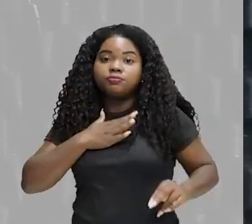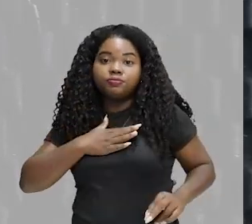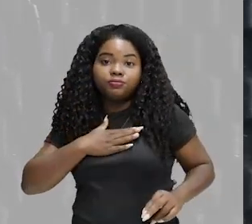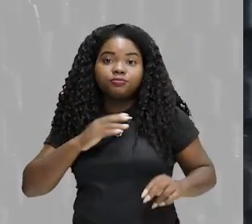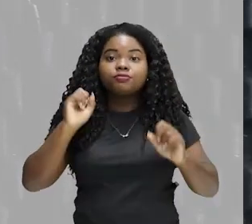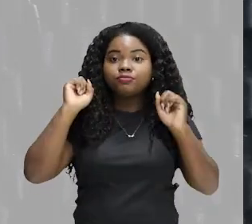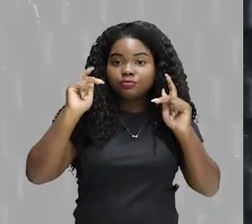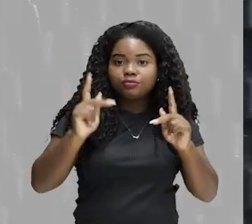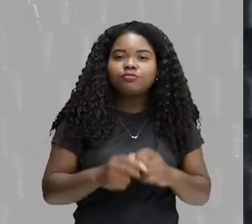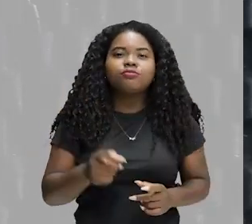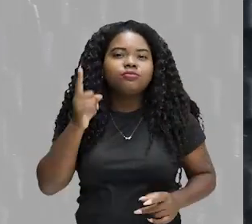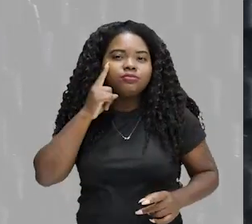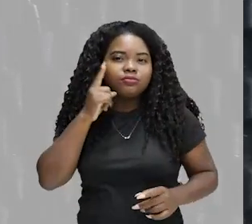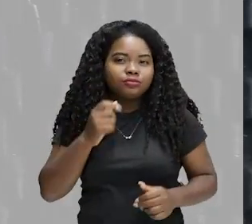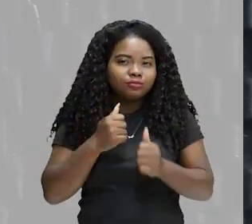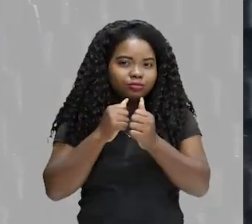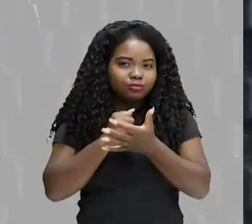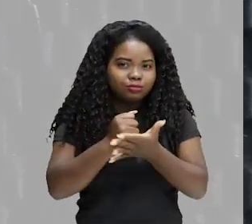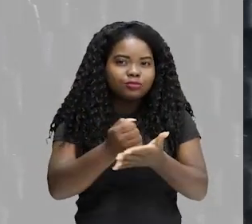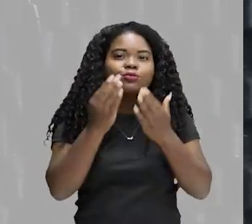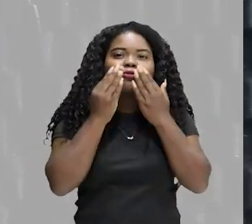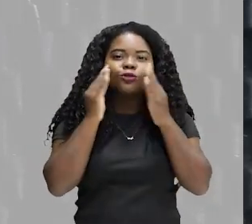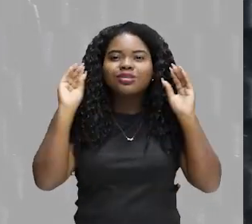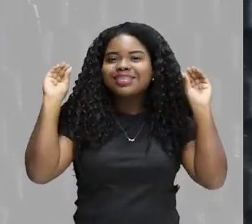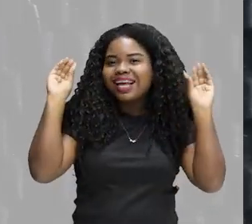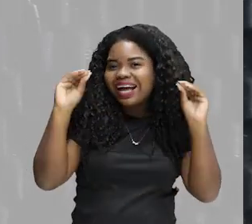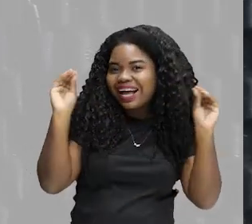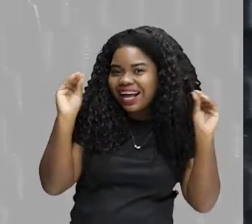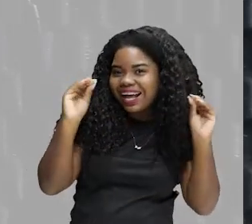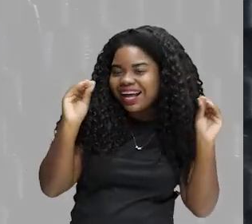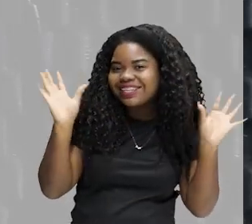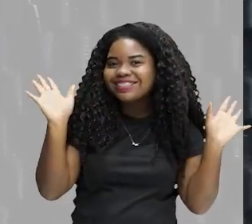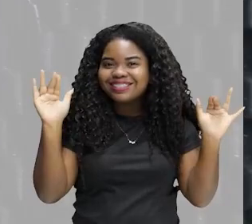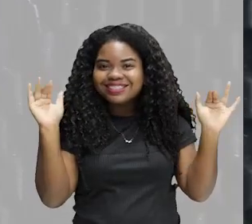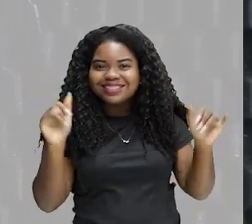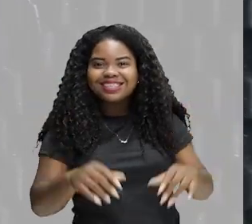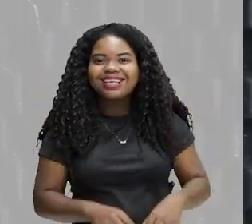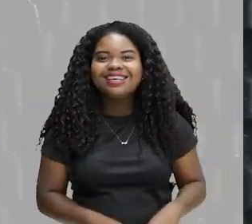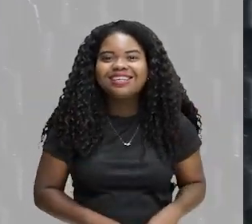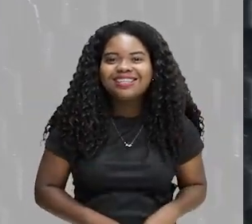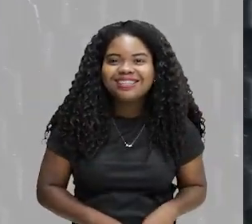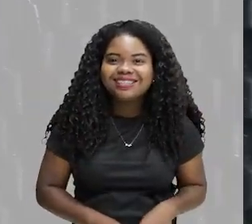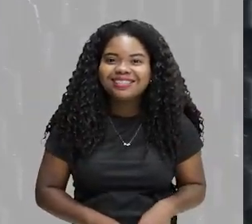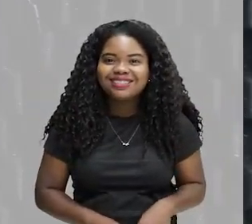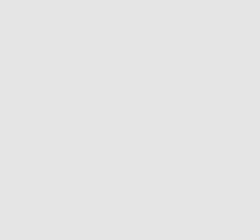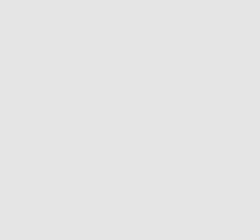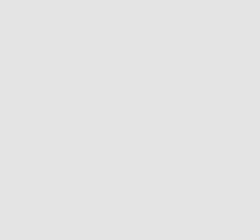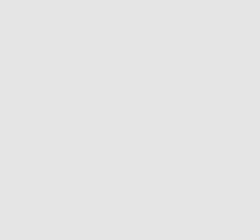compreendido e qualquer dúvida estamos à disposição. Beijo para você e até a próxima aula. Tchau, tchau!